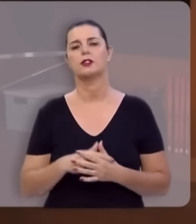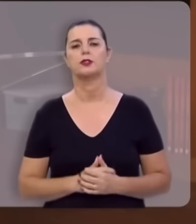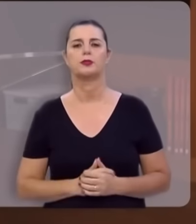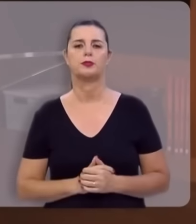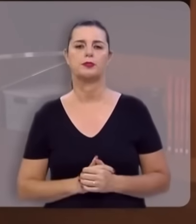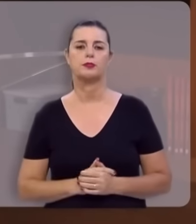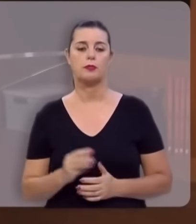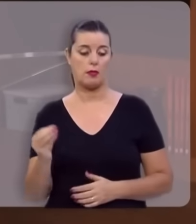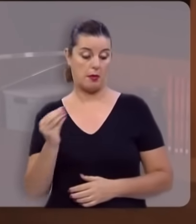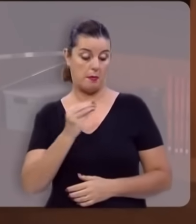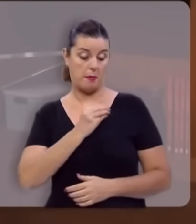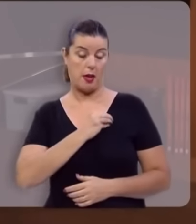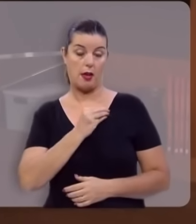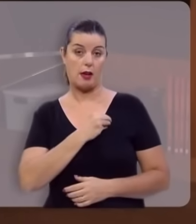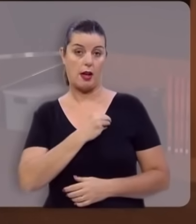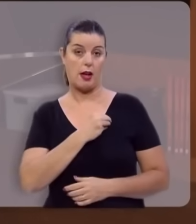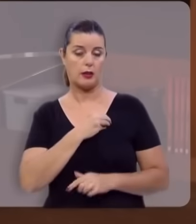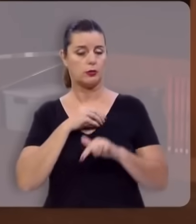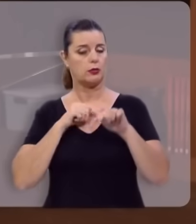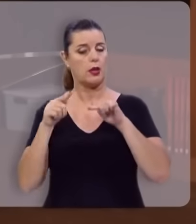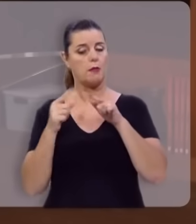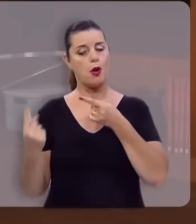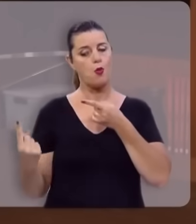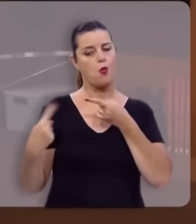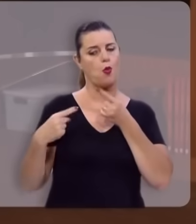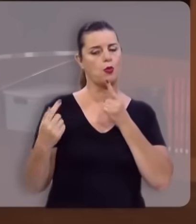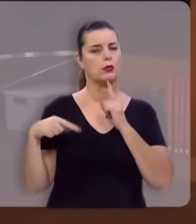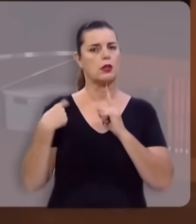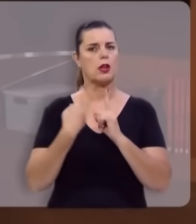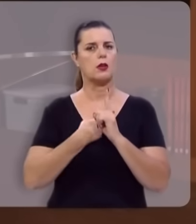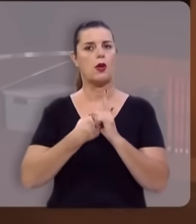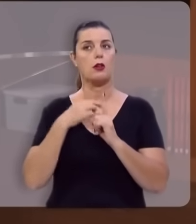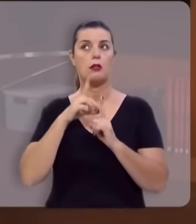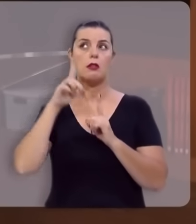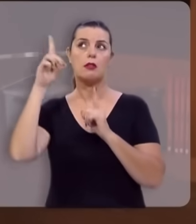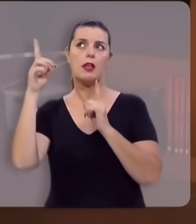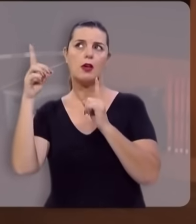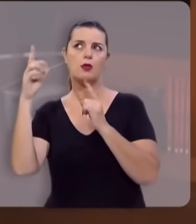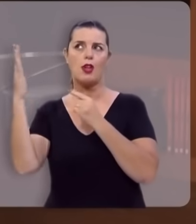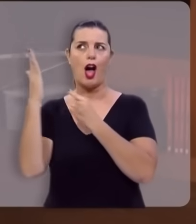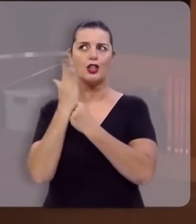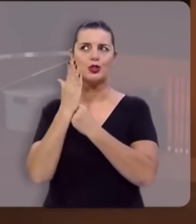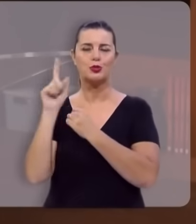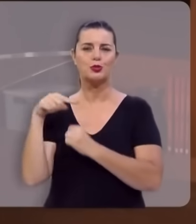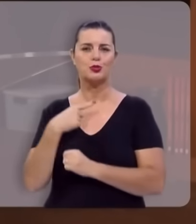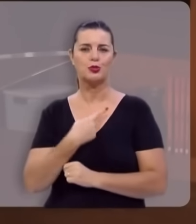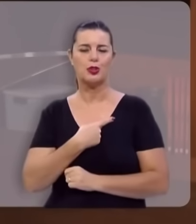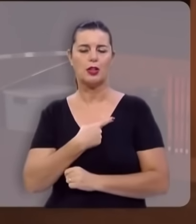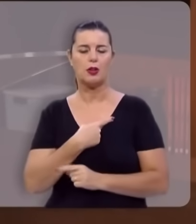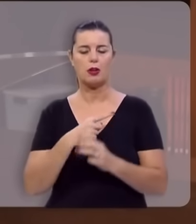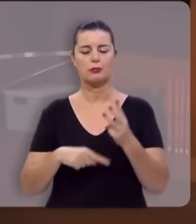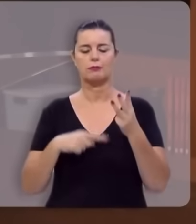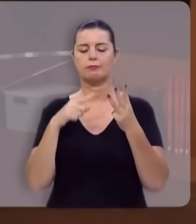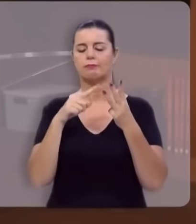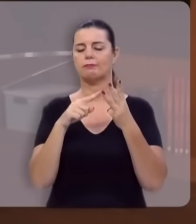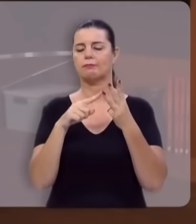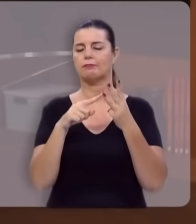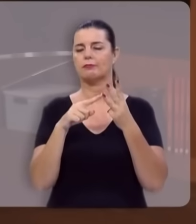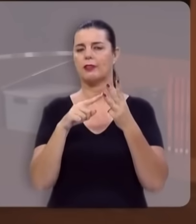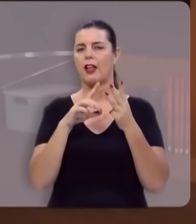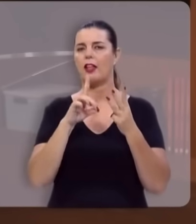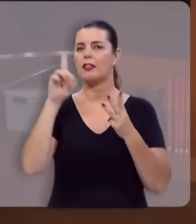O pecado trabalha contra nós, Deus trabalha por nós, mas a terceira verdade é que Deus trabalha